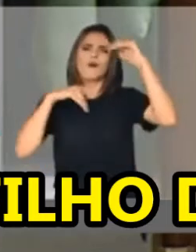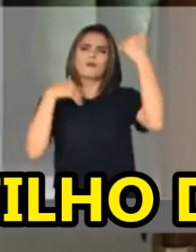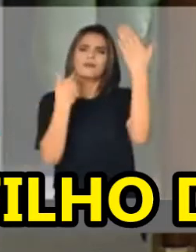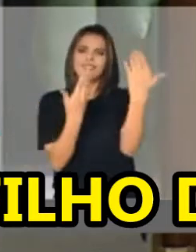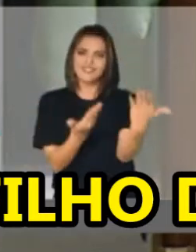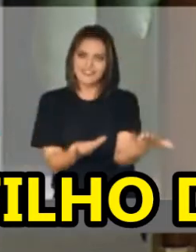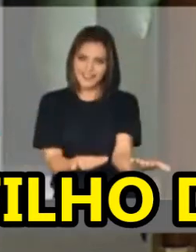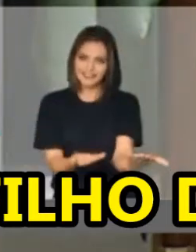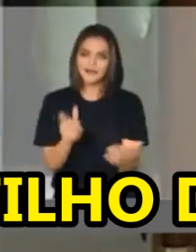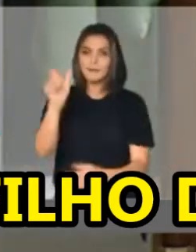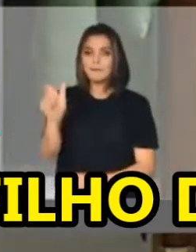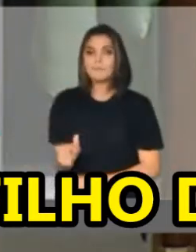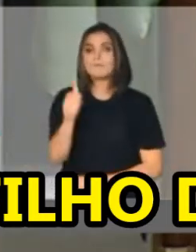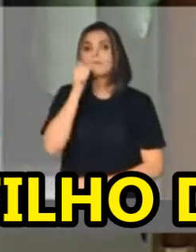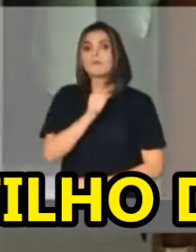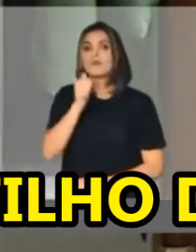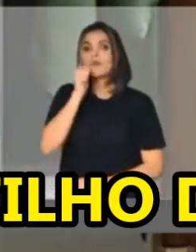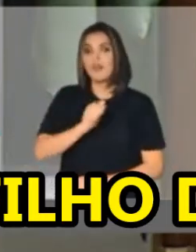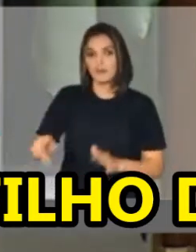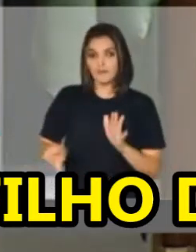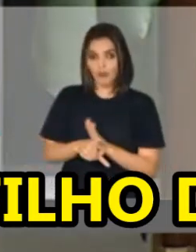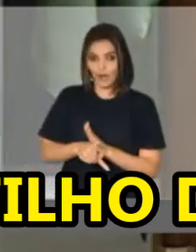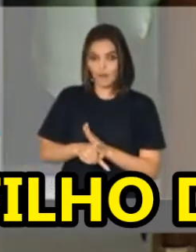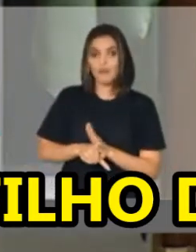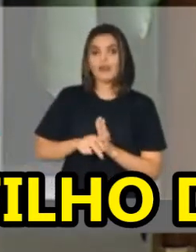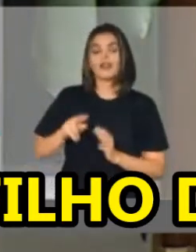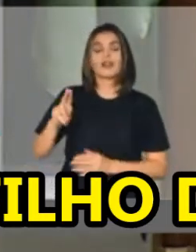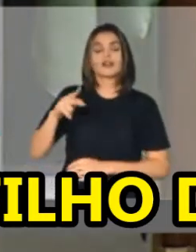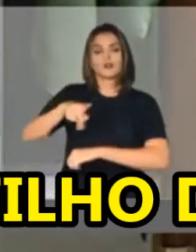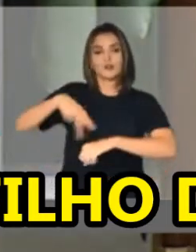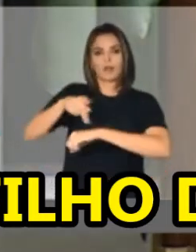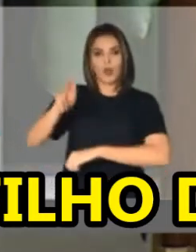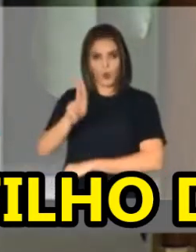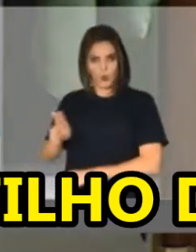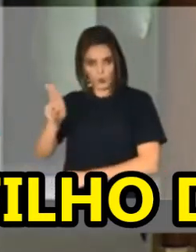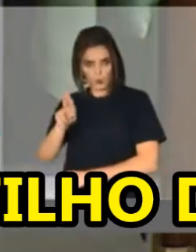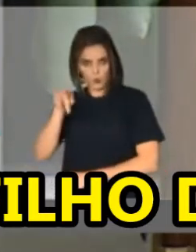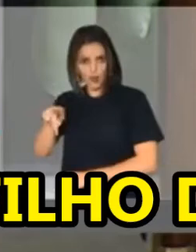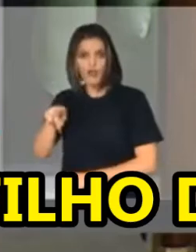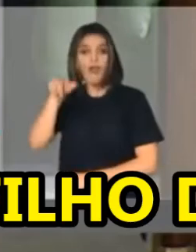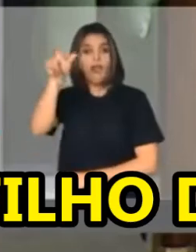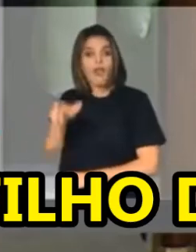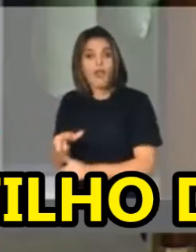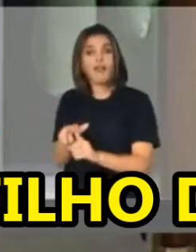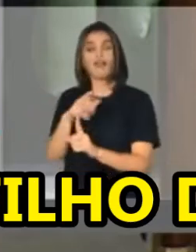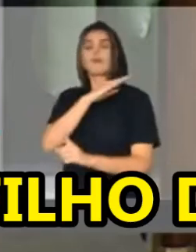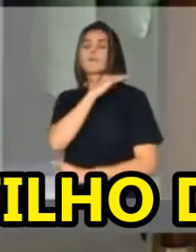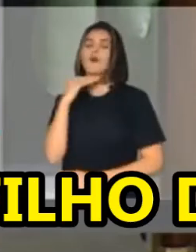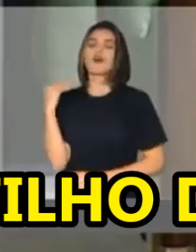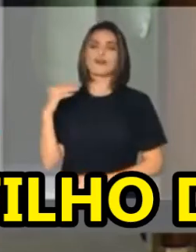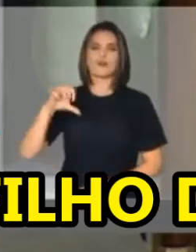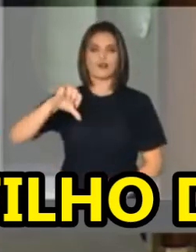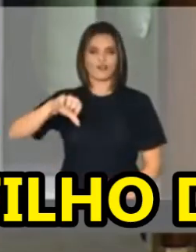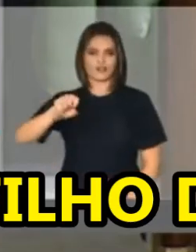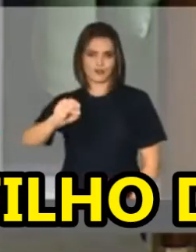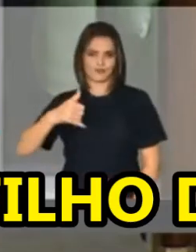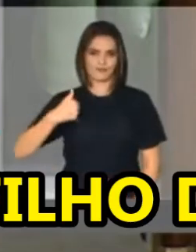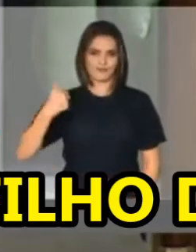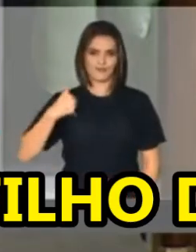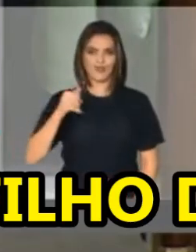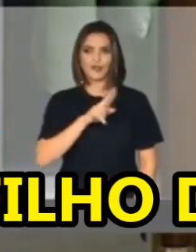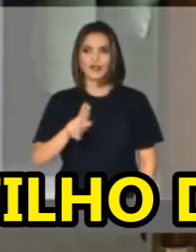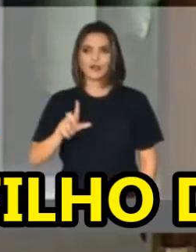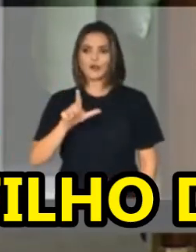uma latino-americana, uma mulher uruguaia que faleceu aos 98 anos de idade, chamada